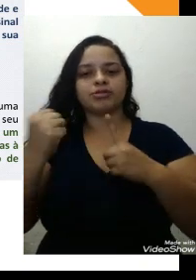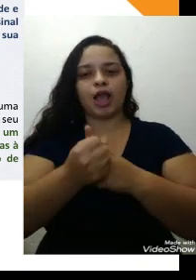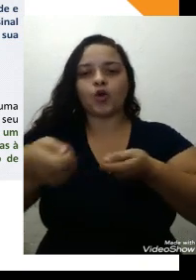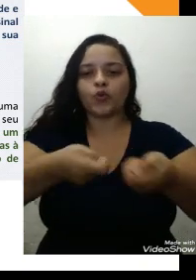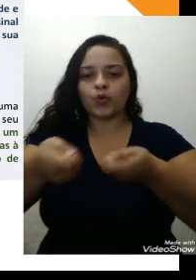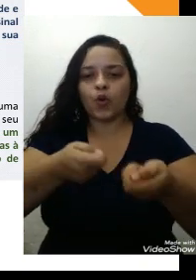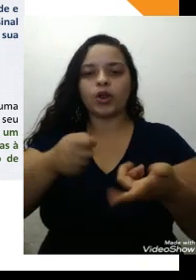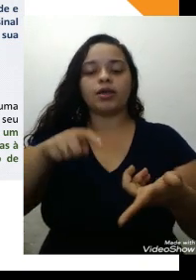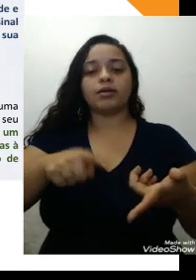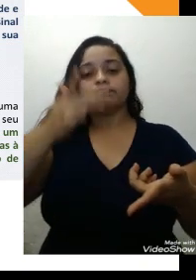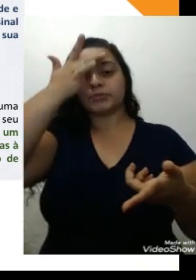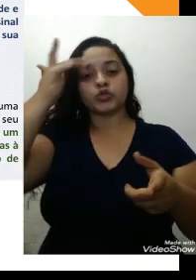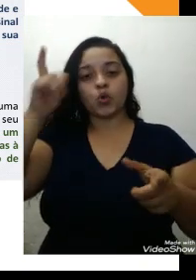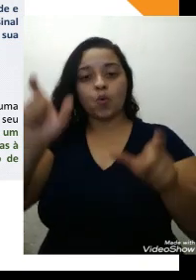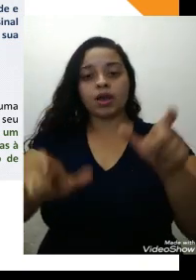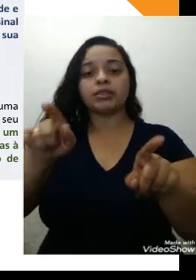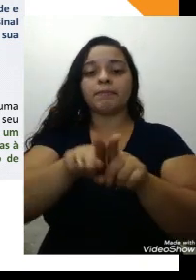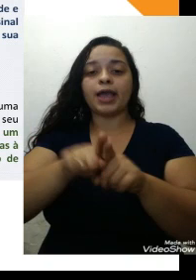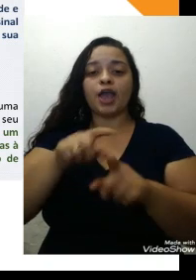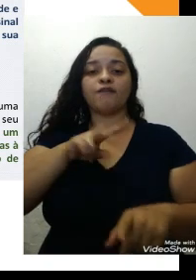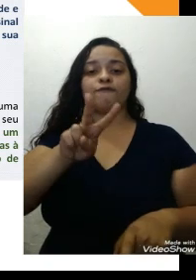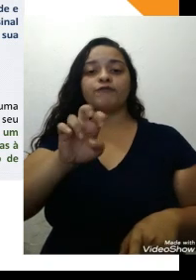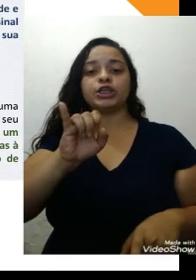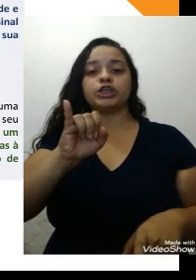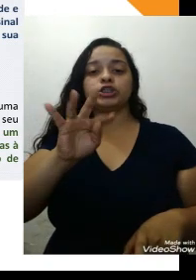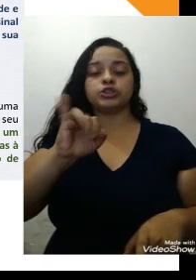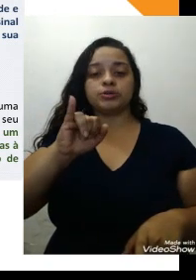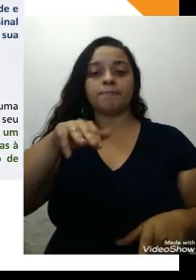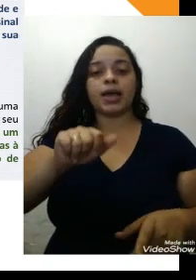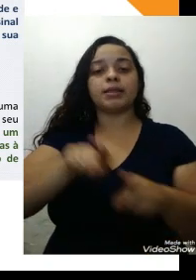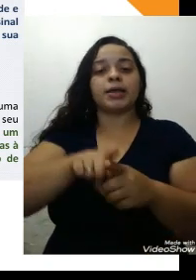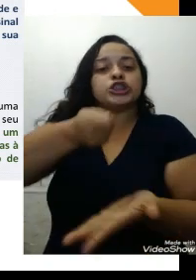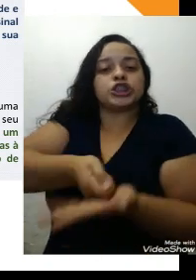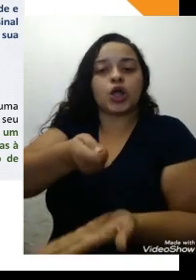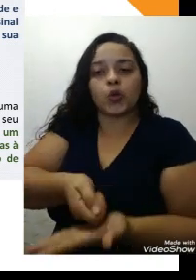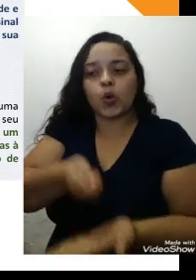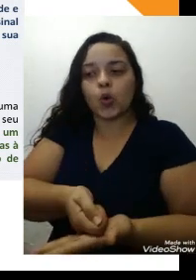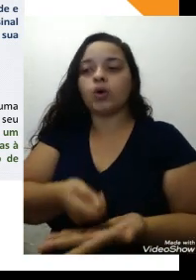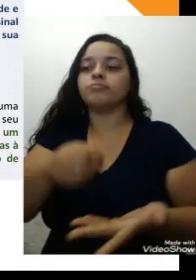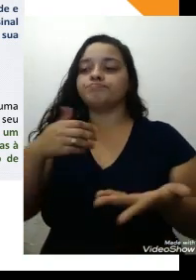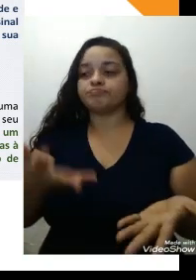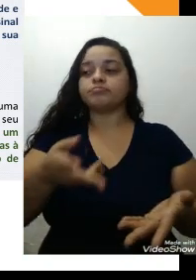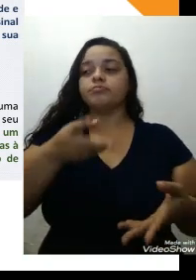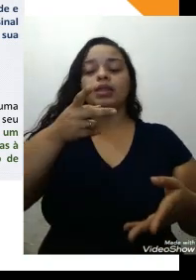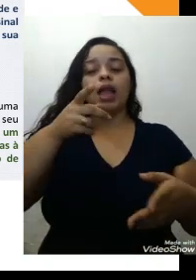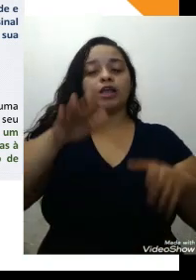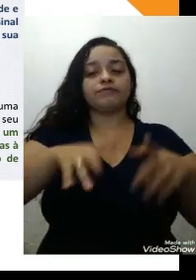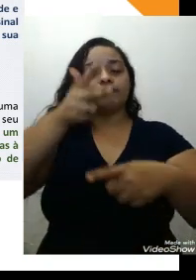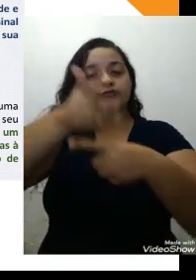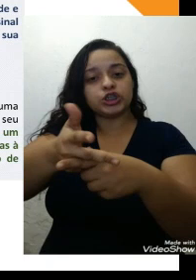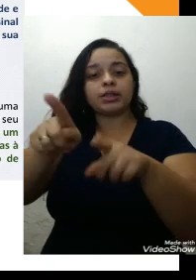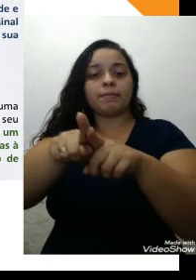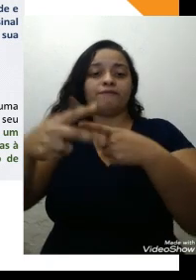cidadãos são, ao mesmo tempo, vítimas e ditadores. Graças à televisão e à internet, eles vigiam e são vigiados